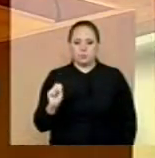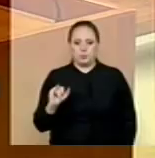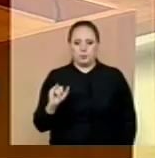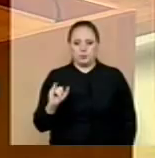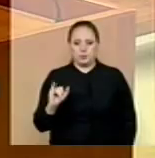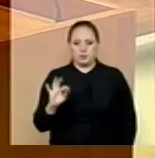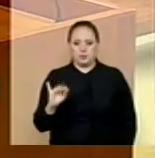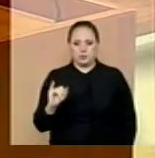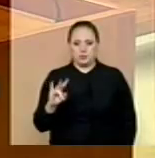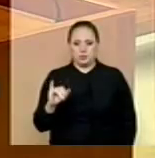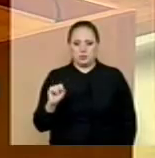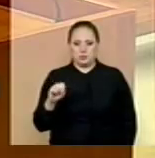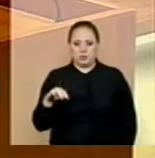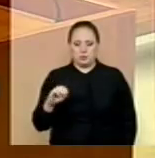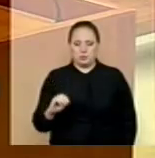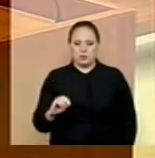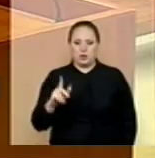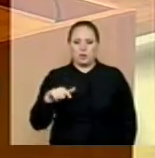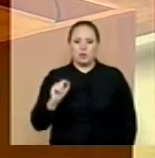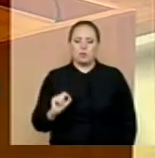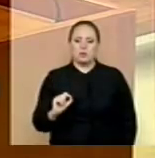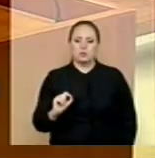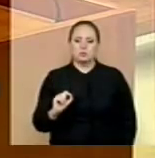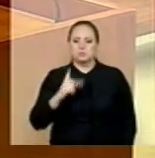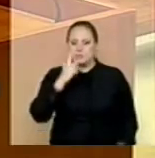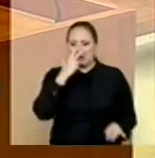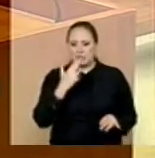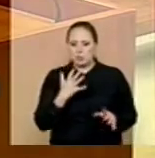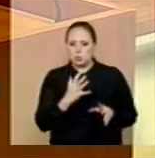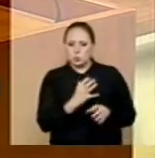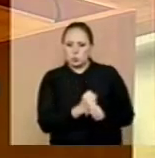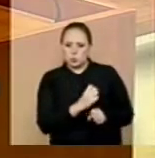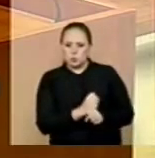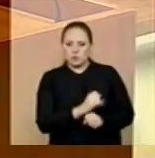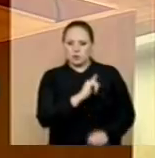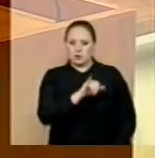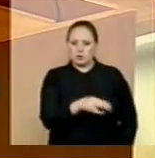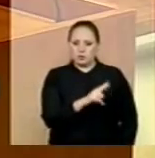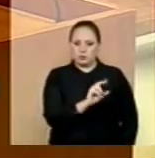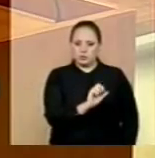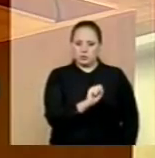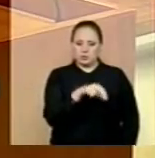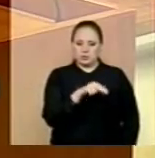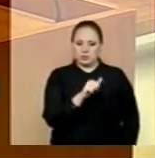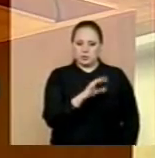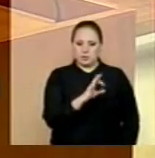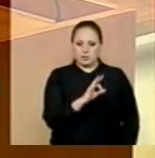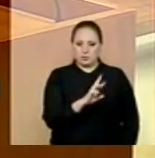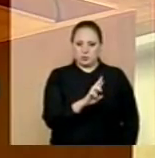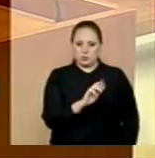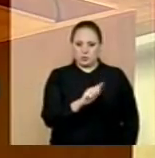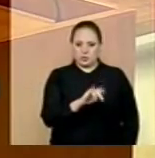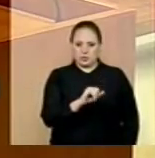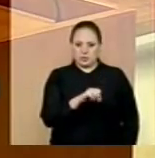menos, em linhas gerais, é claro, a soma do jusnaturalismo com o positivismo, ou